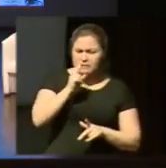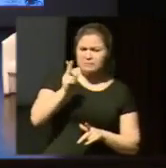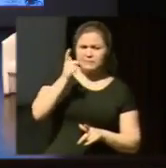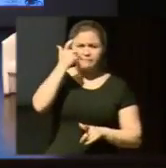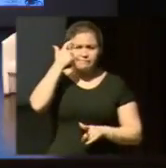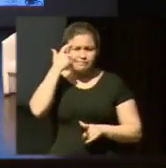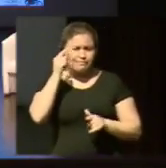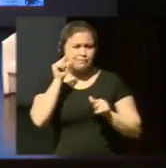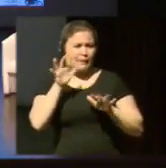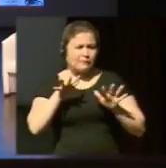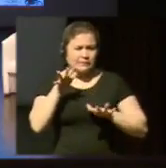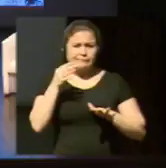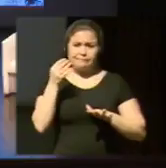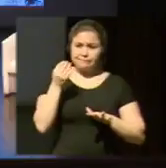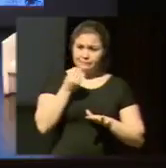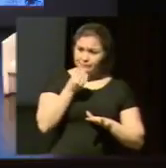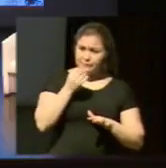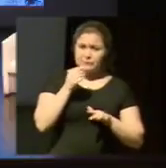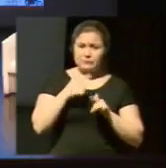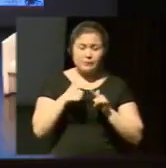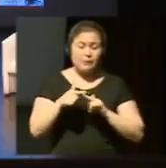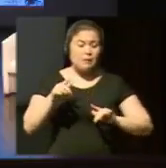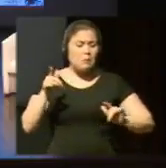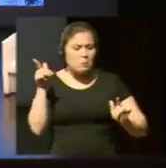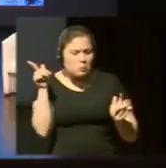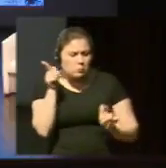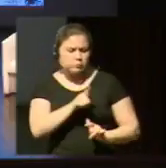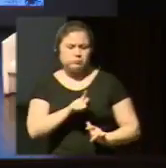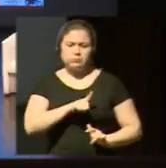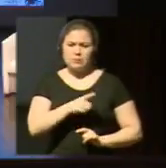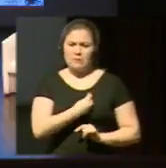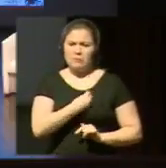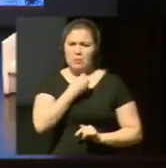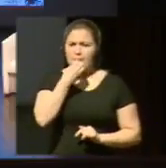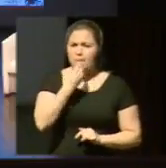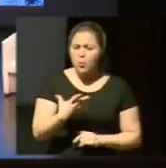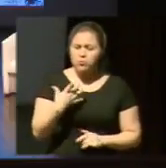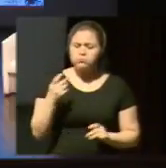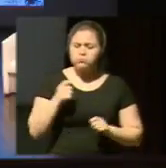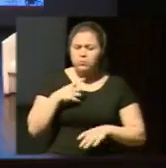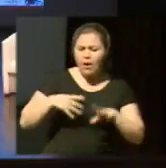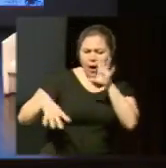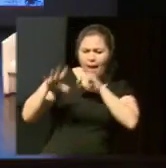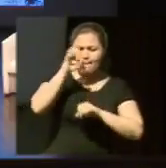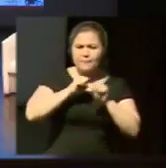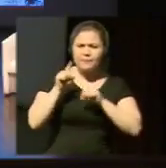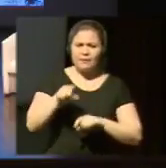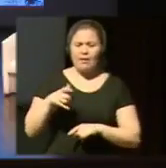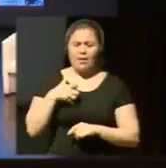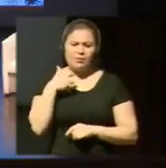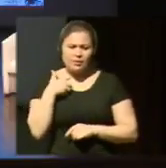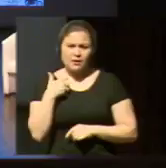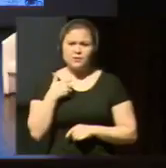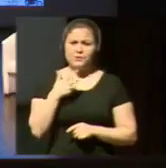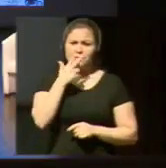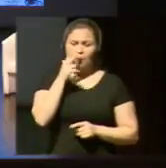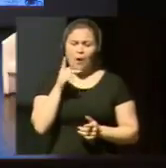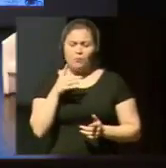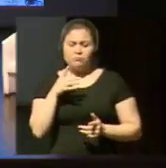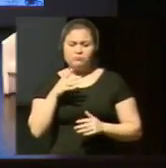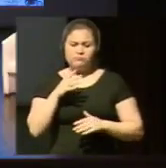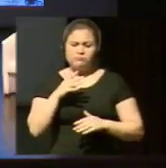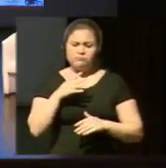vida boa, que se pode aprender na idade, ficar